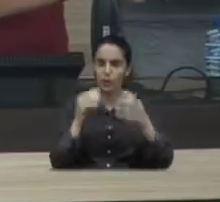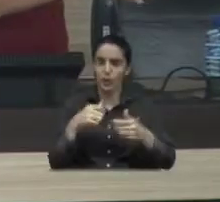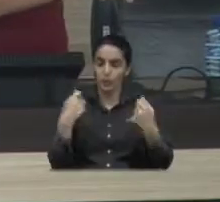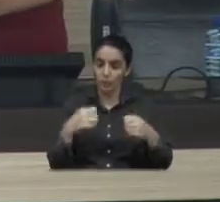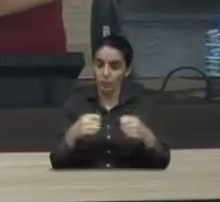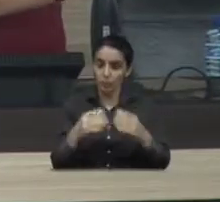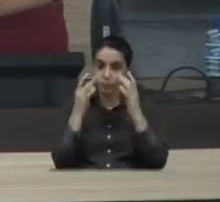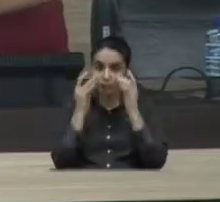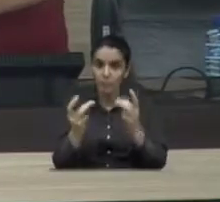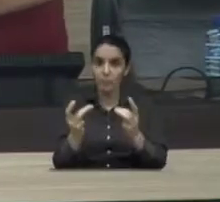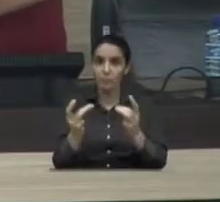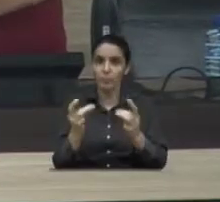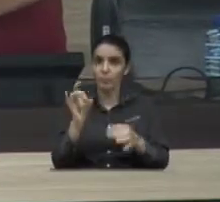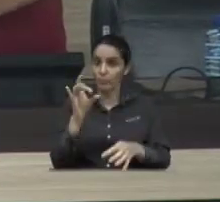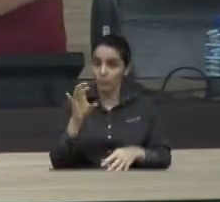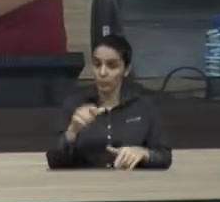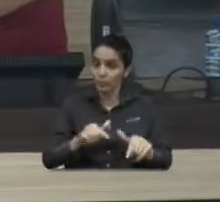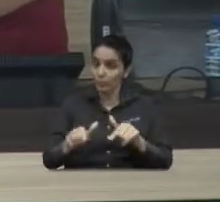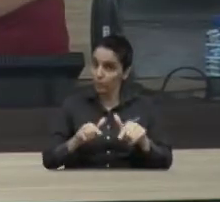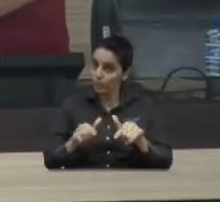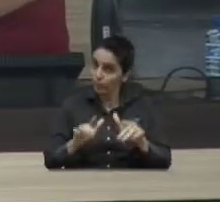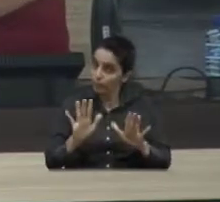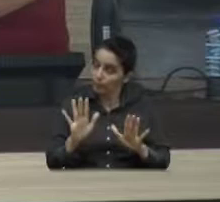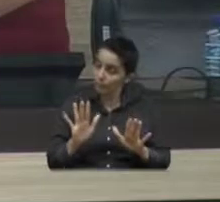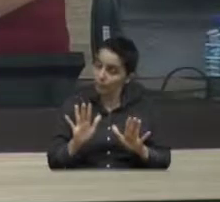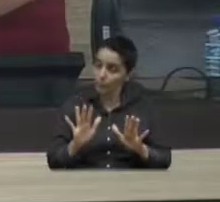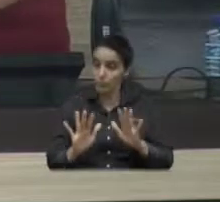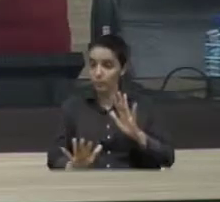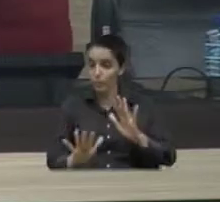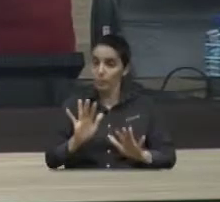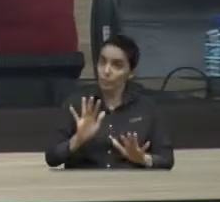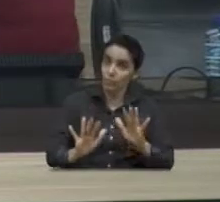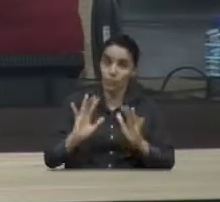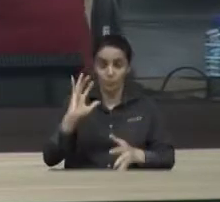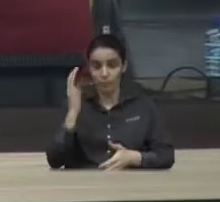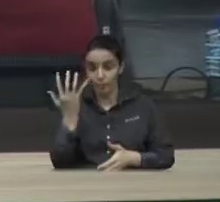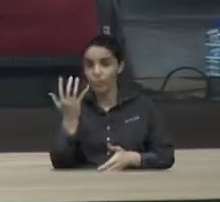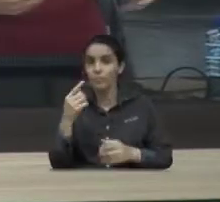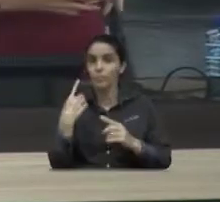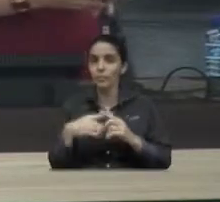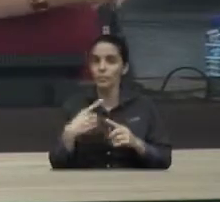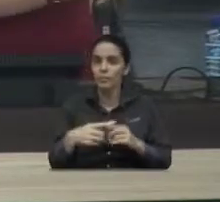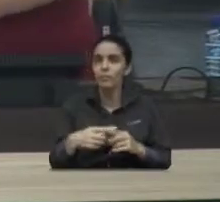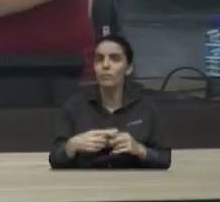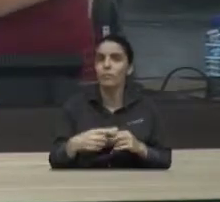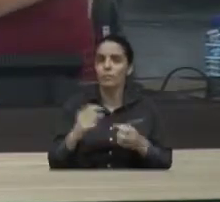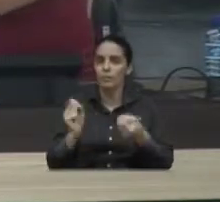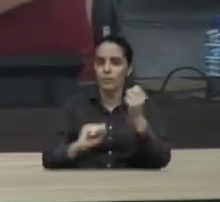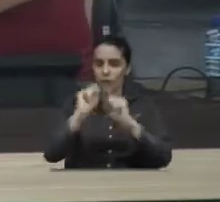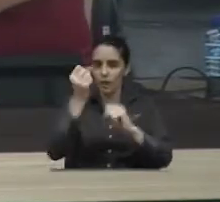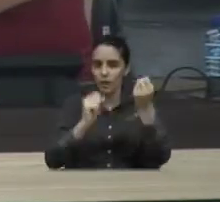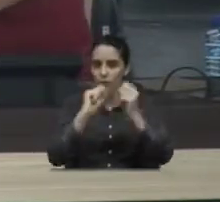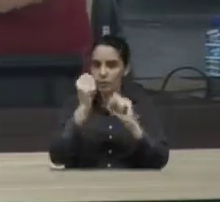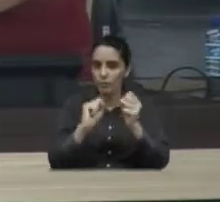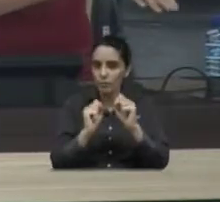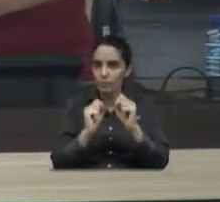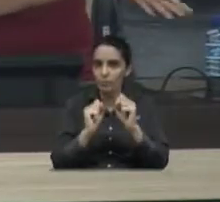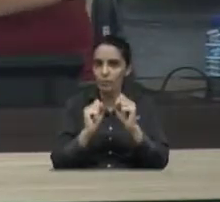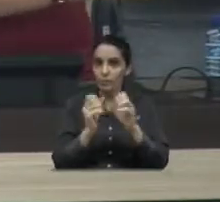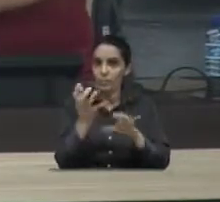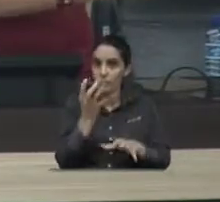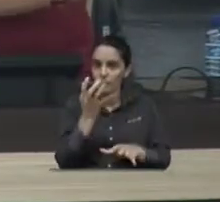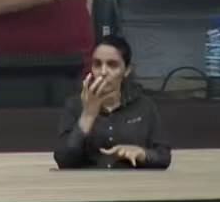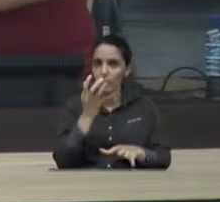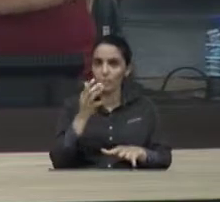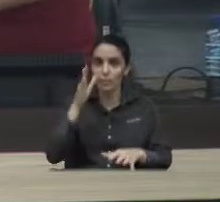vai trazer emprego, às vezes, não é bem essa colocação, porque a mão de obra é especializada e vem de fora, né? Então, é uma